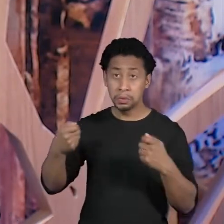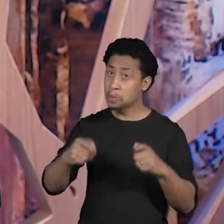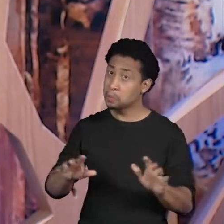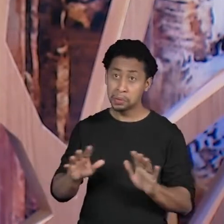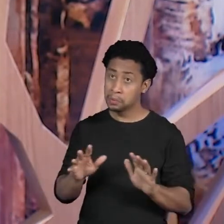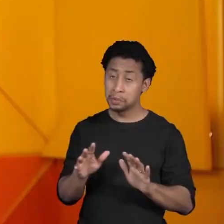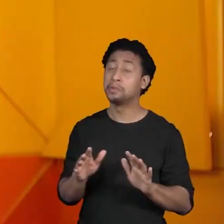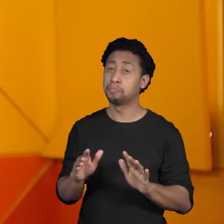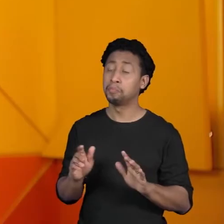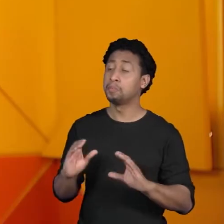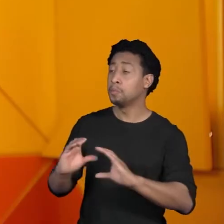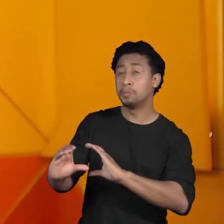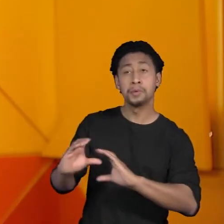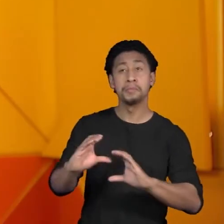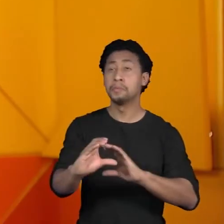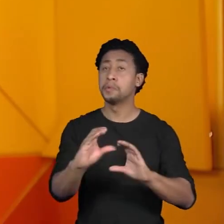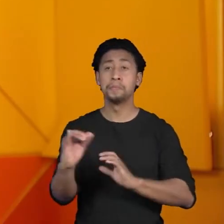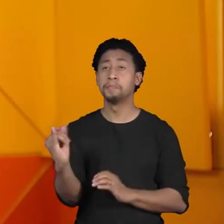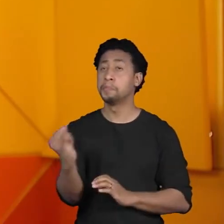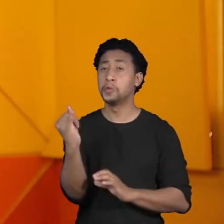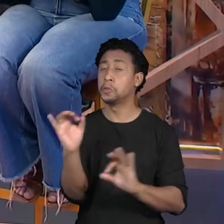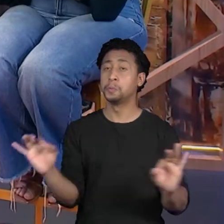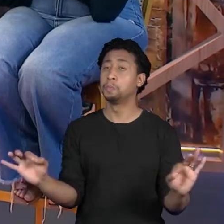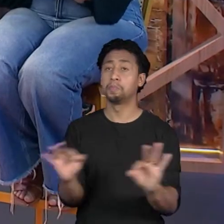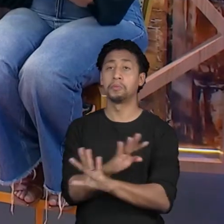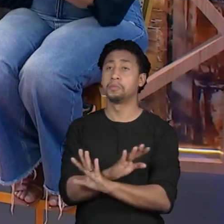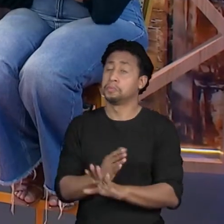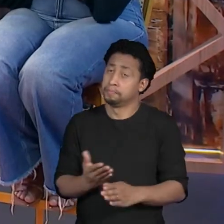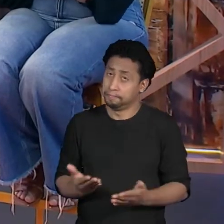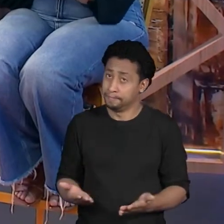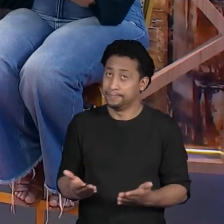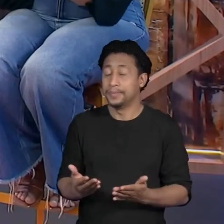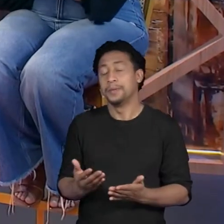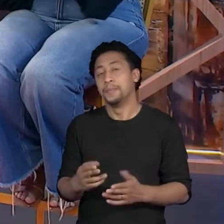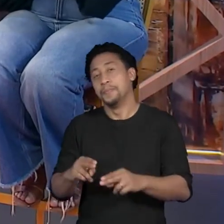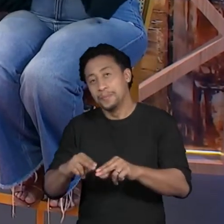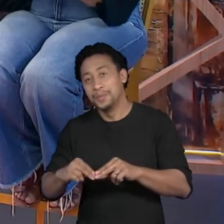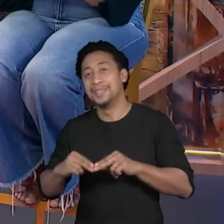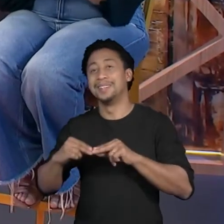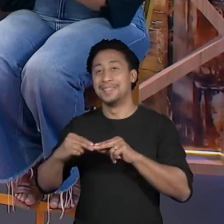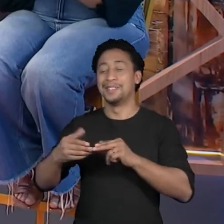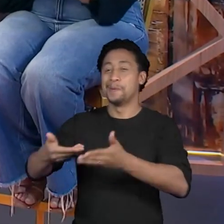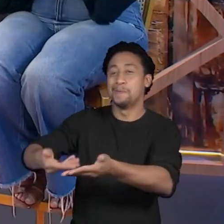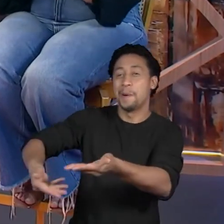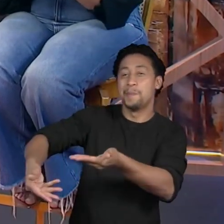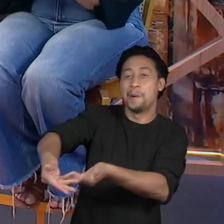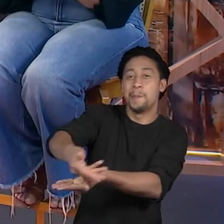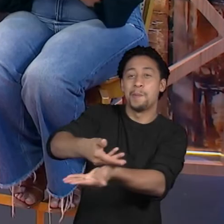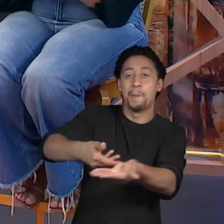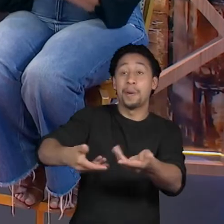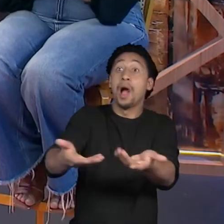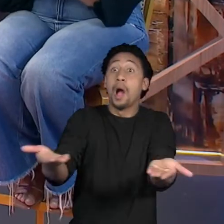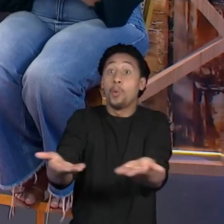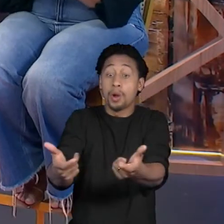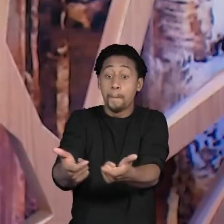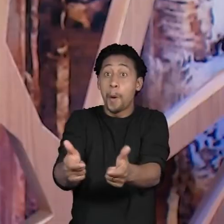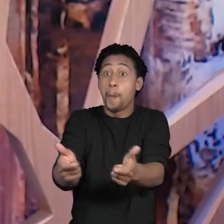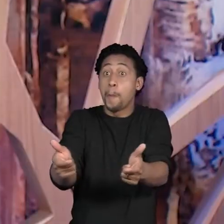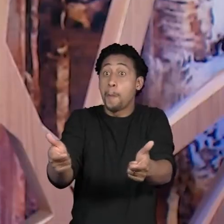ali, falando. Mais sério. Mais sério. E hoje é diferente. Hoje já não se exige mais essa voz